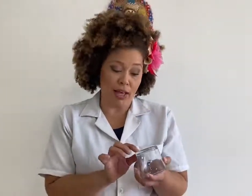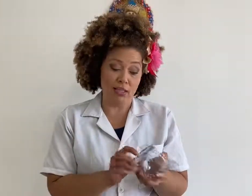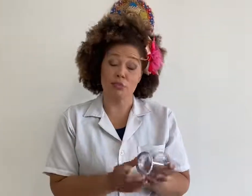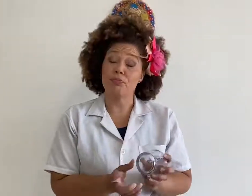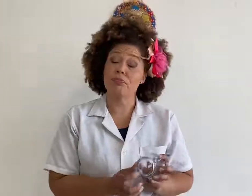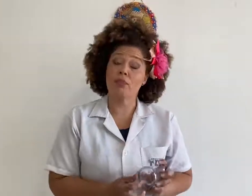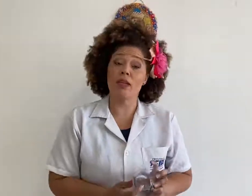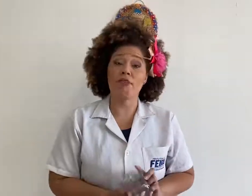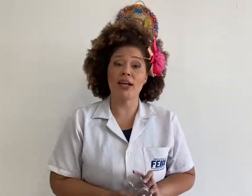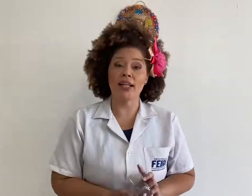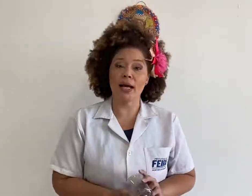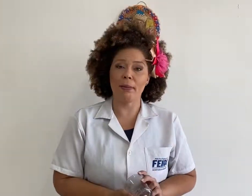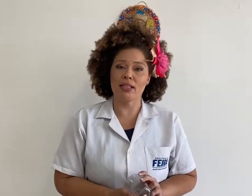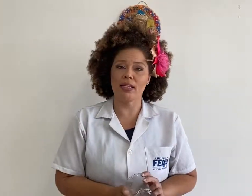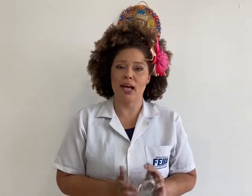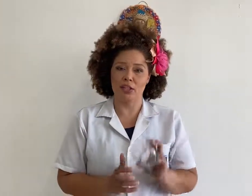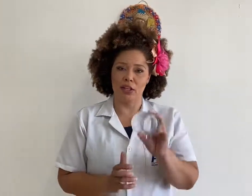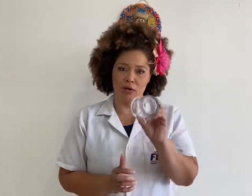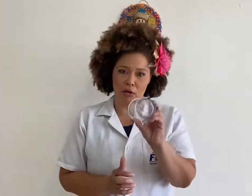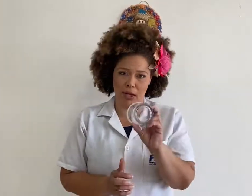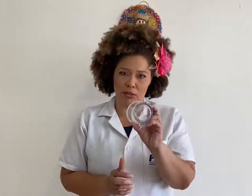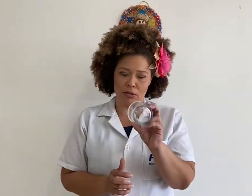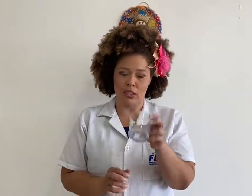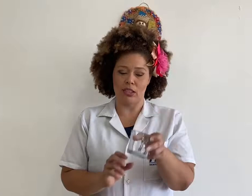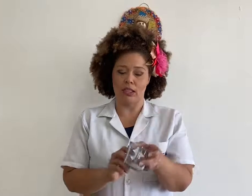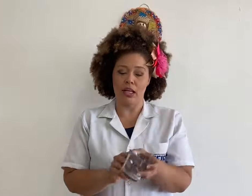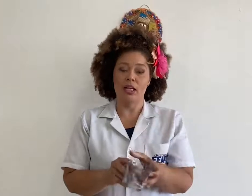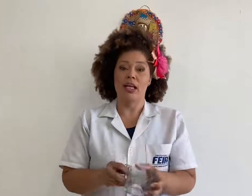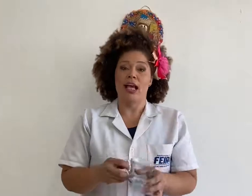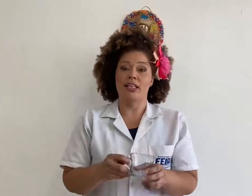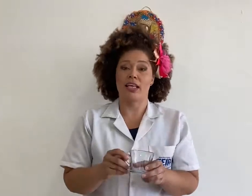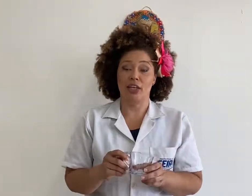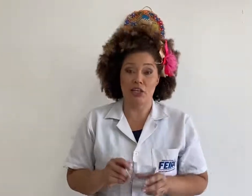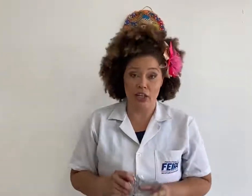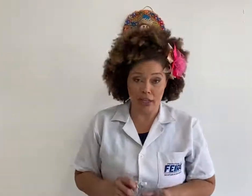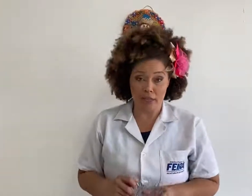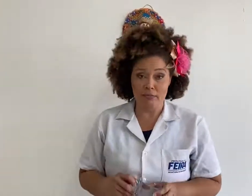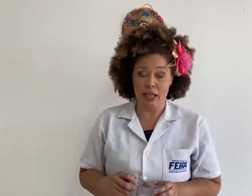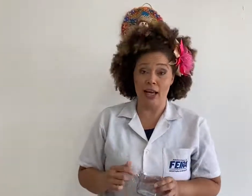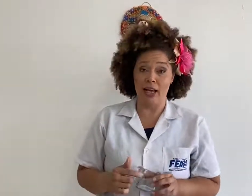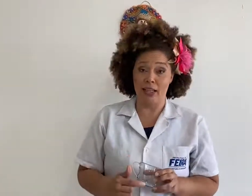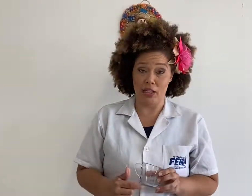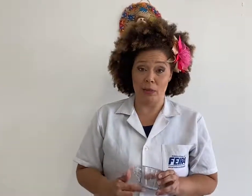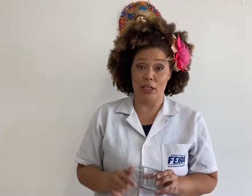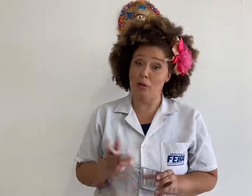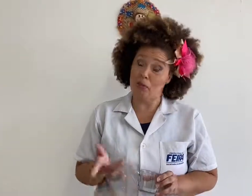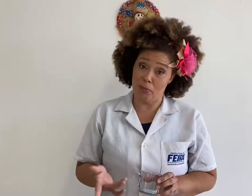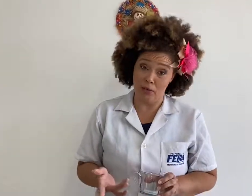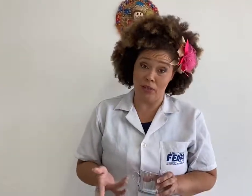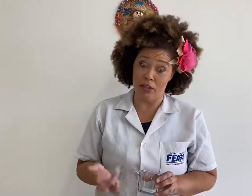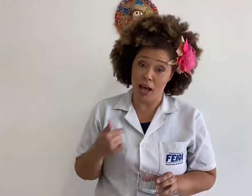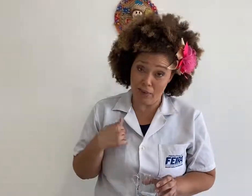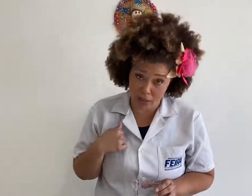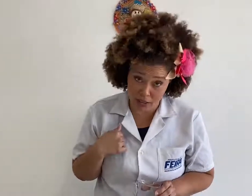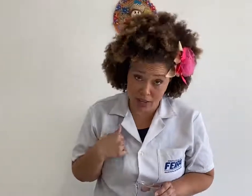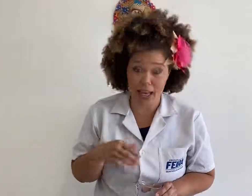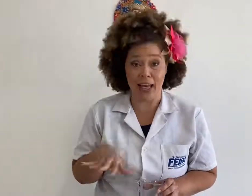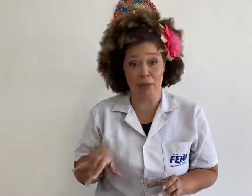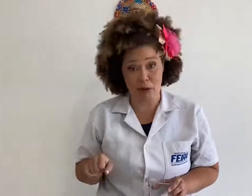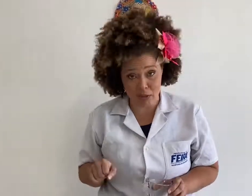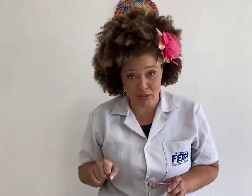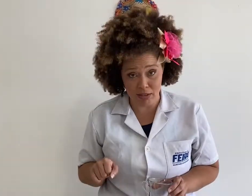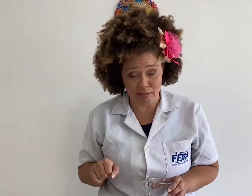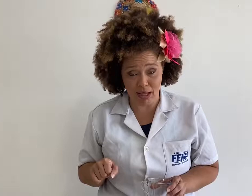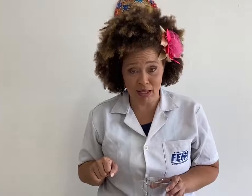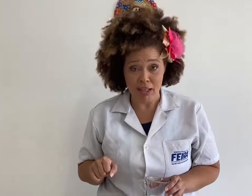aqui no verso fala da capacidade, que não é o caso dessa, tá? Essa aqui é a chique, tá? Ela é transparente, que foi de Provânia. A minha é